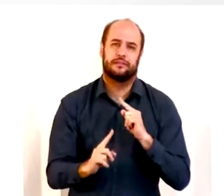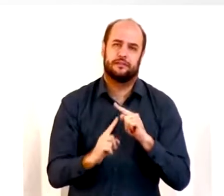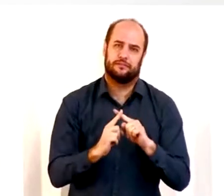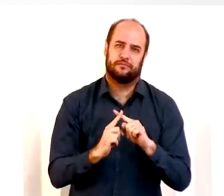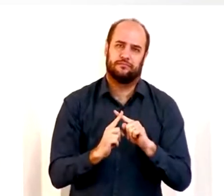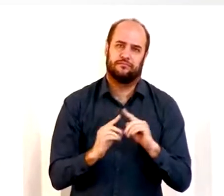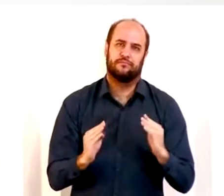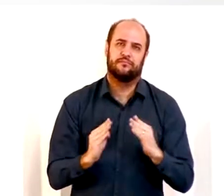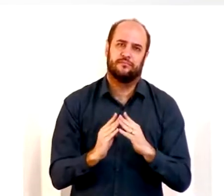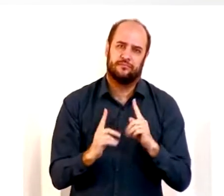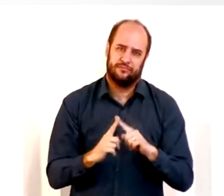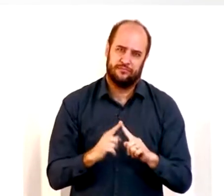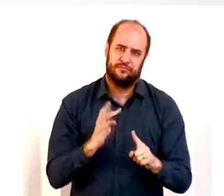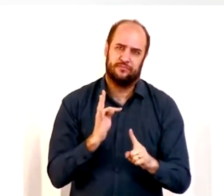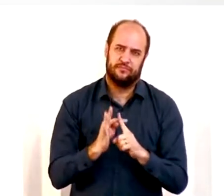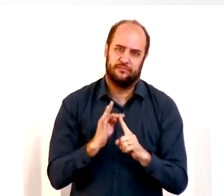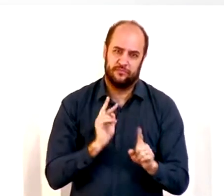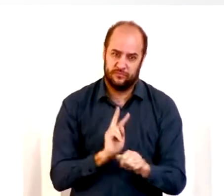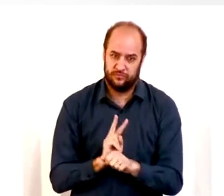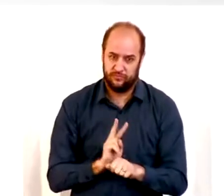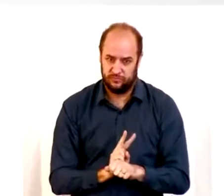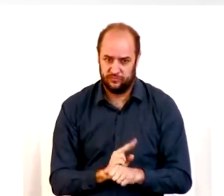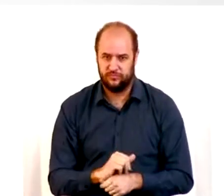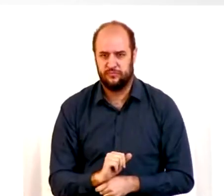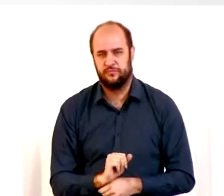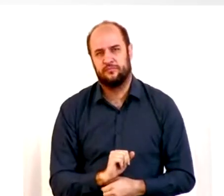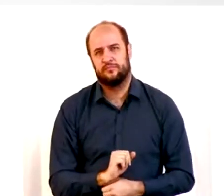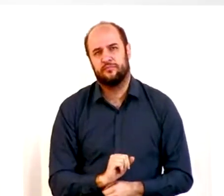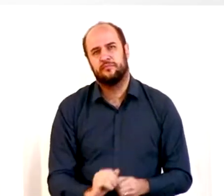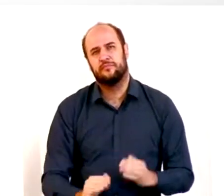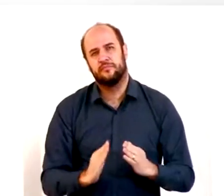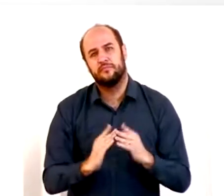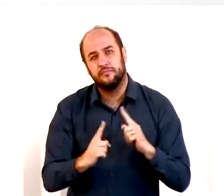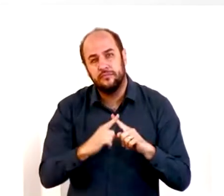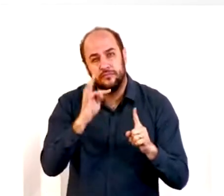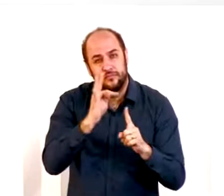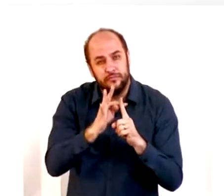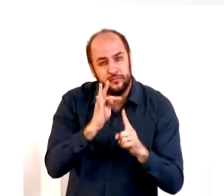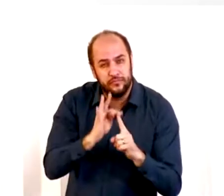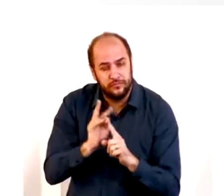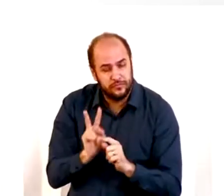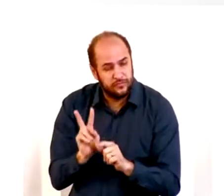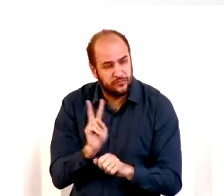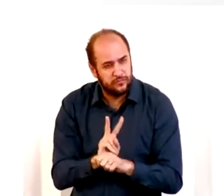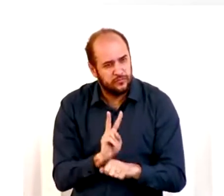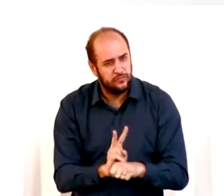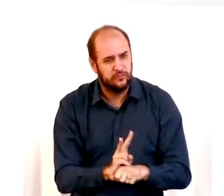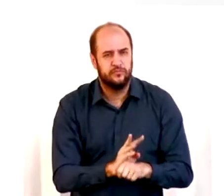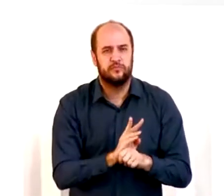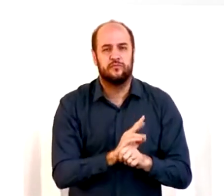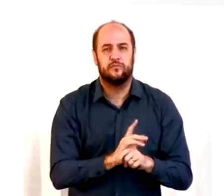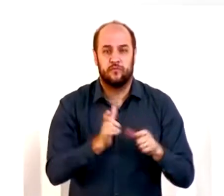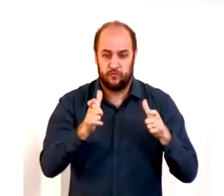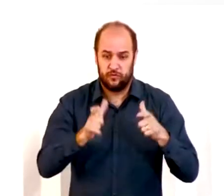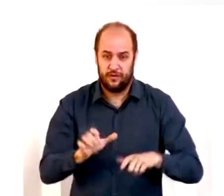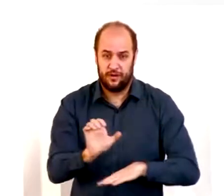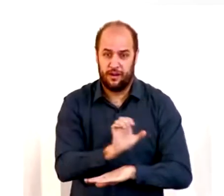Timóteo está pastoreando, ou as igrejas, né? A igreja que Timóteo mais pastoreou provavelmente tenha sido a igreja de